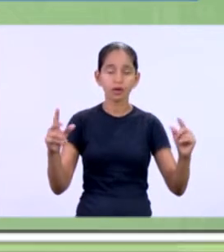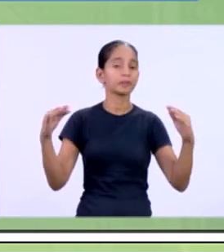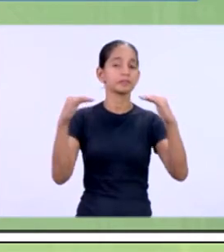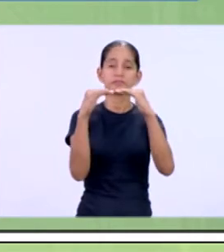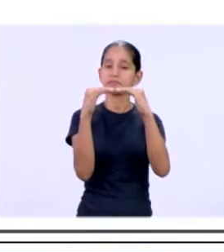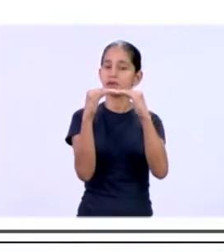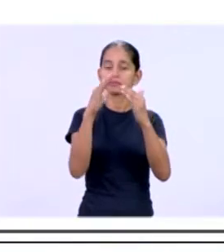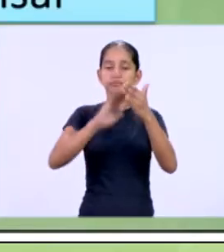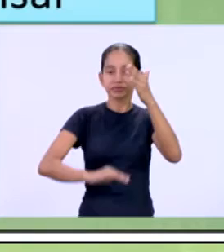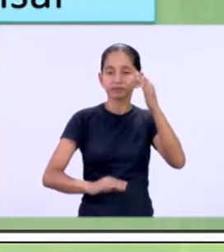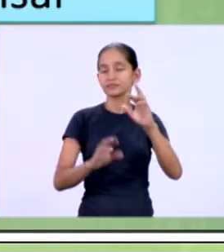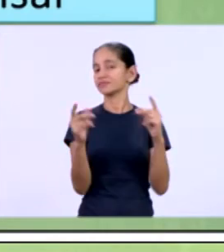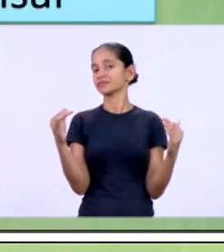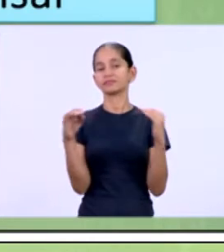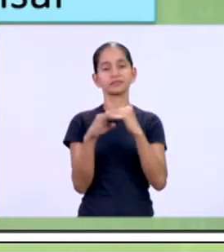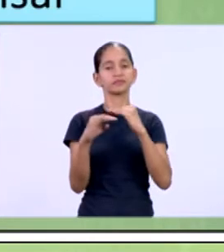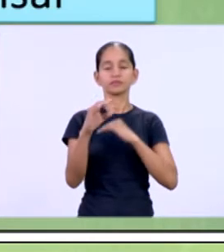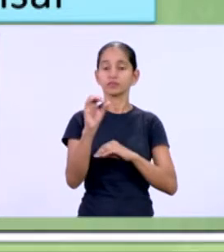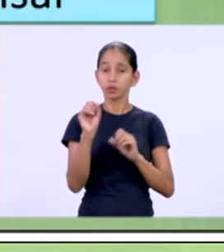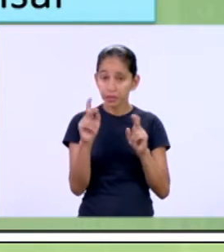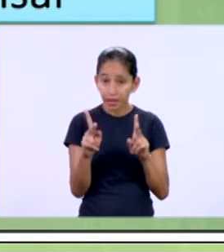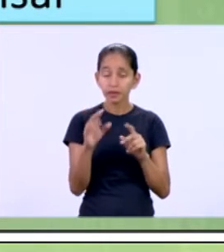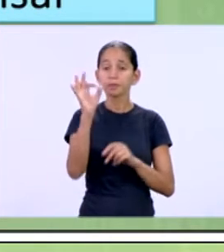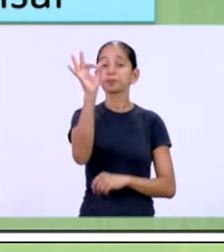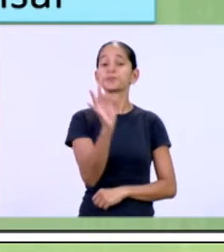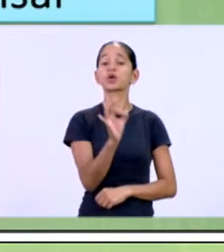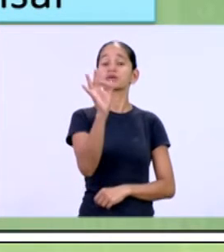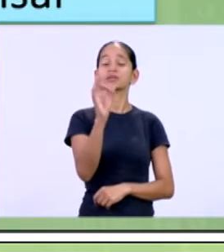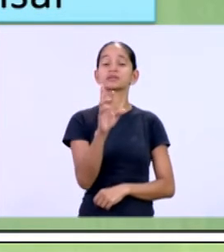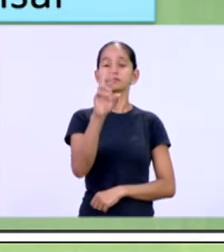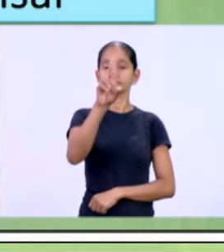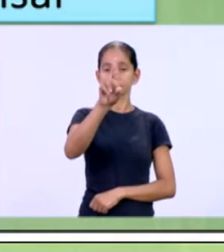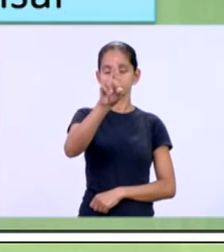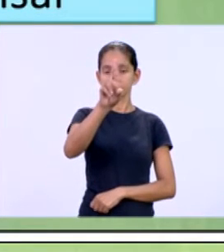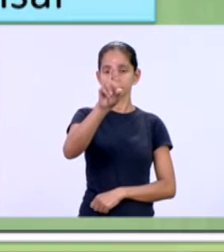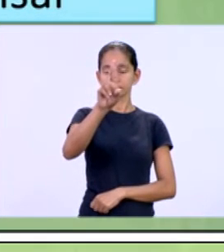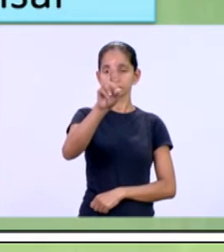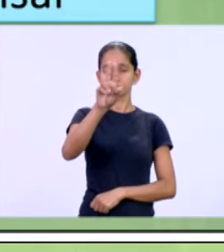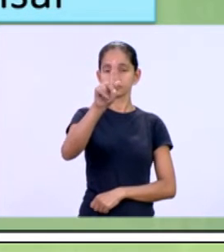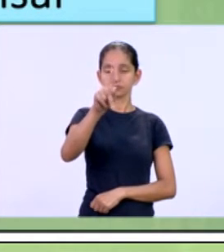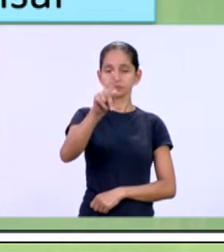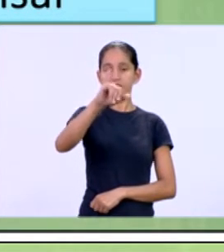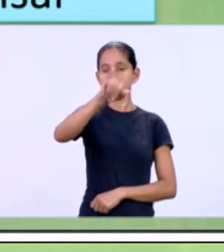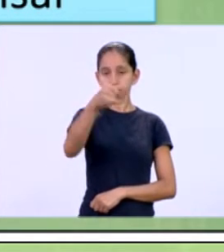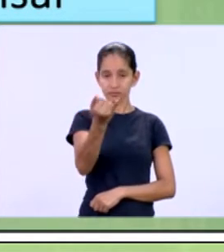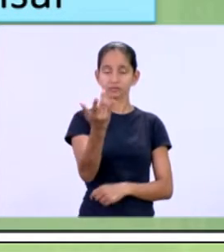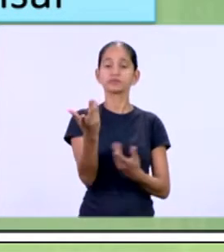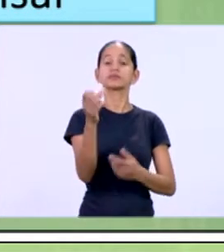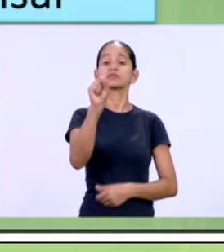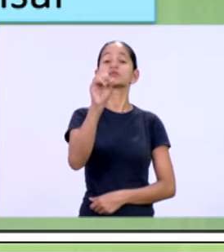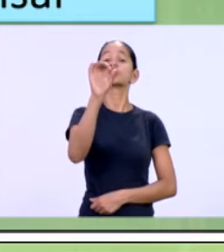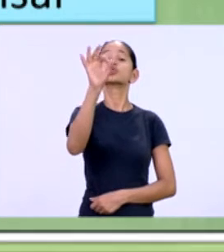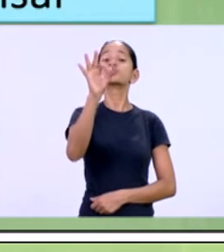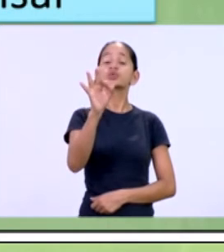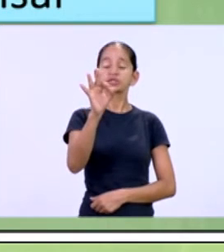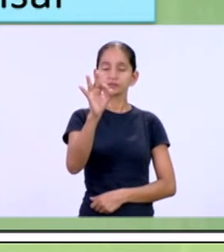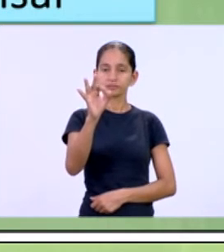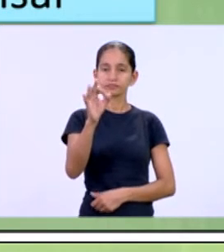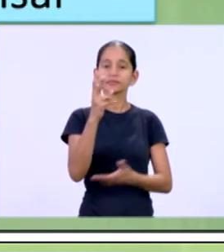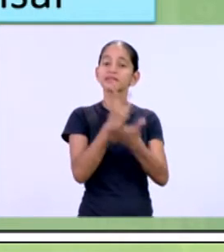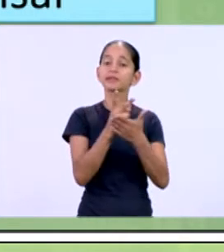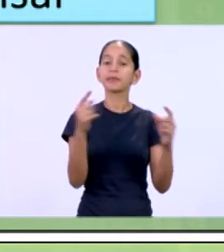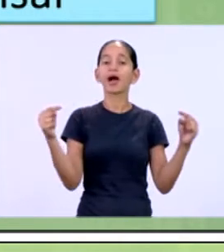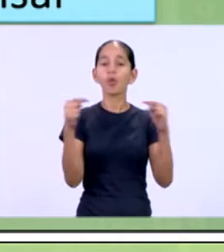essa sistemática. Quais são os percentuais? De IRPJ, para achar a base de cálculo 8%, a alíquota é